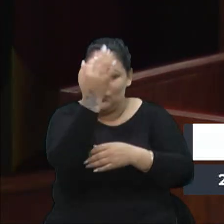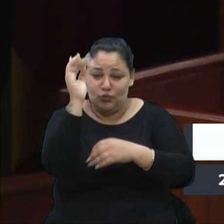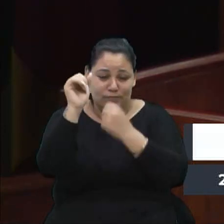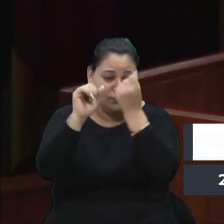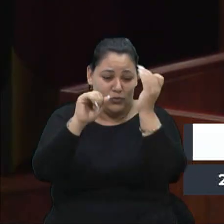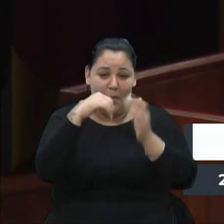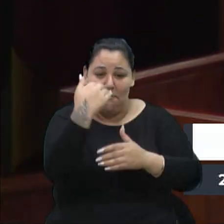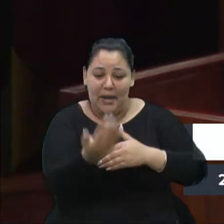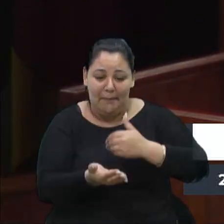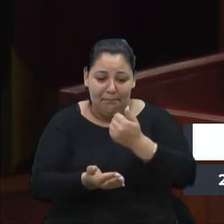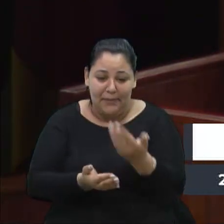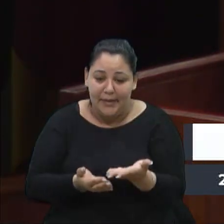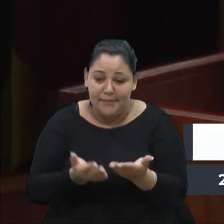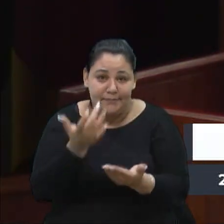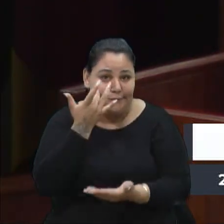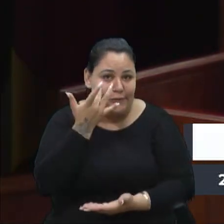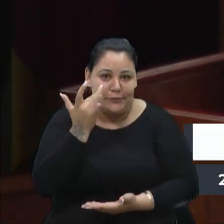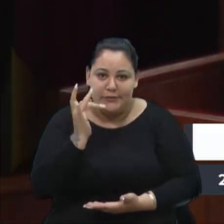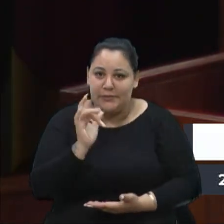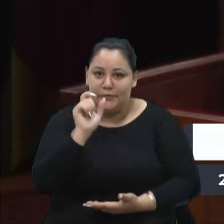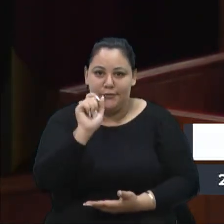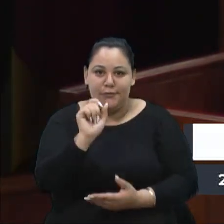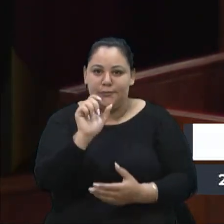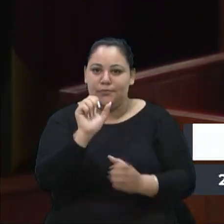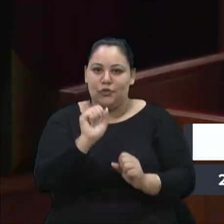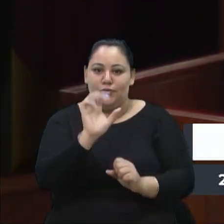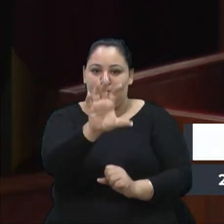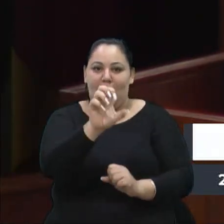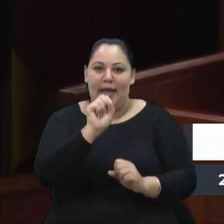aquilo que ele pode contrair e propagar para a humanidade.